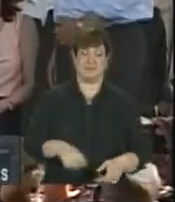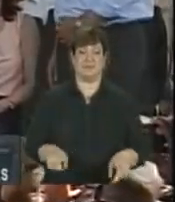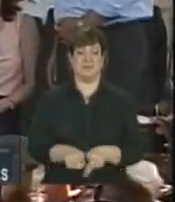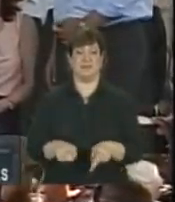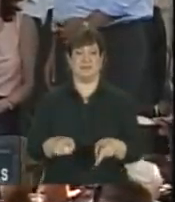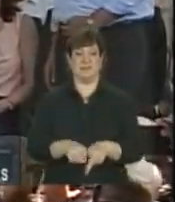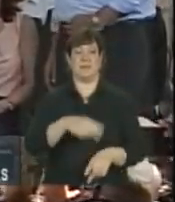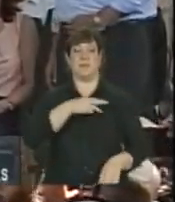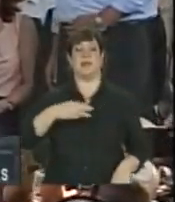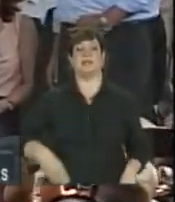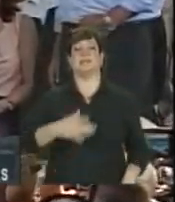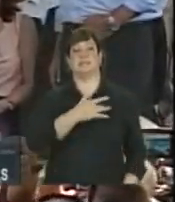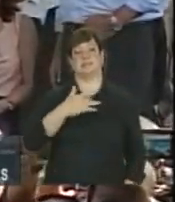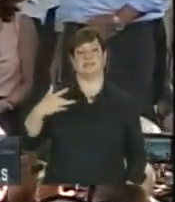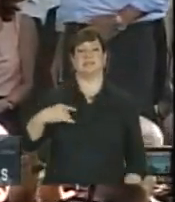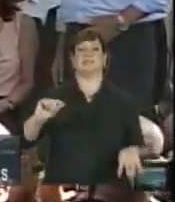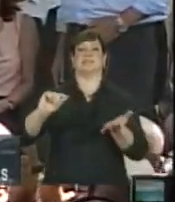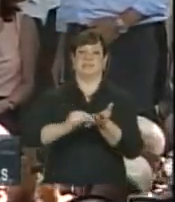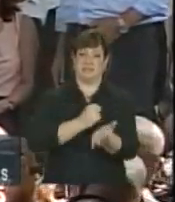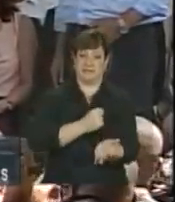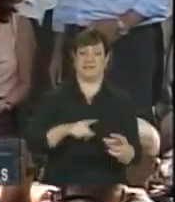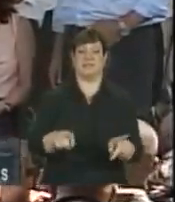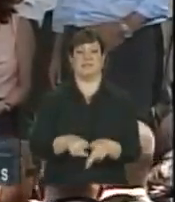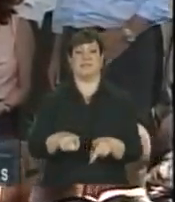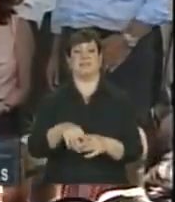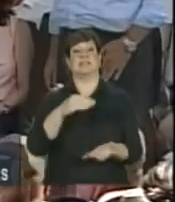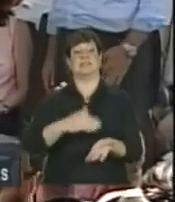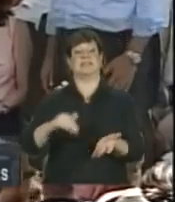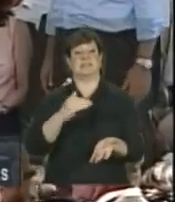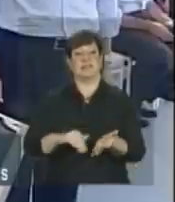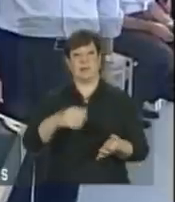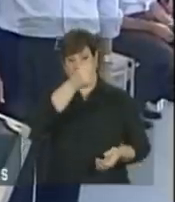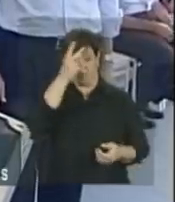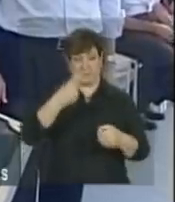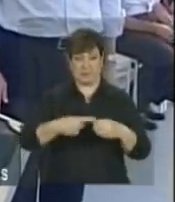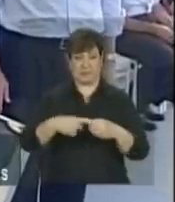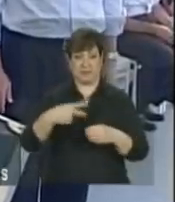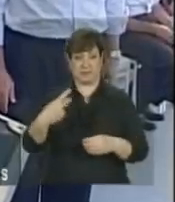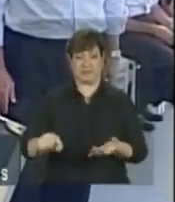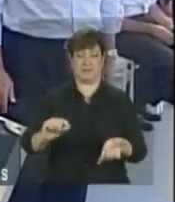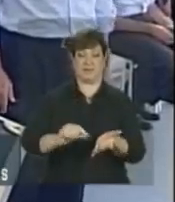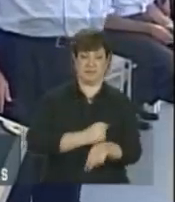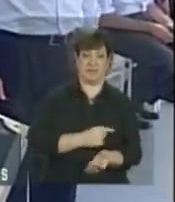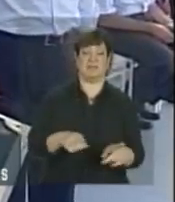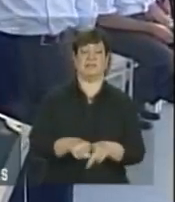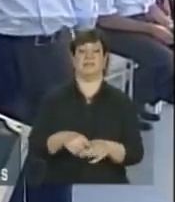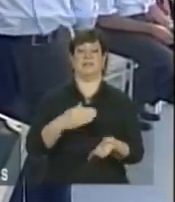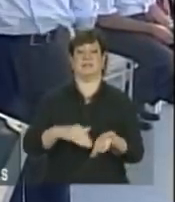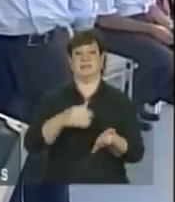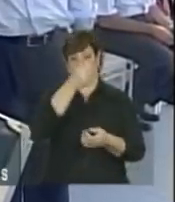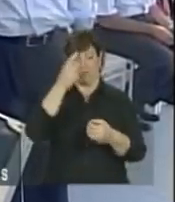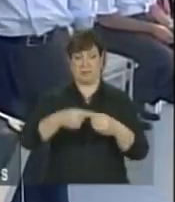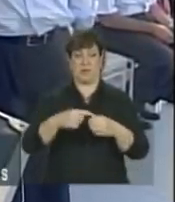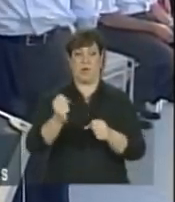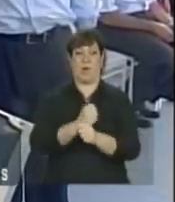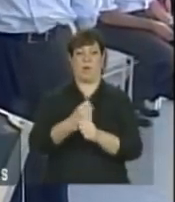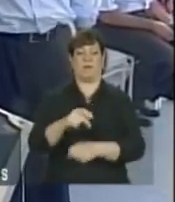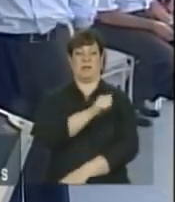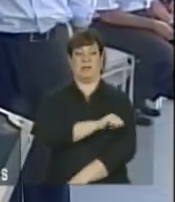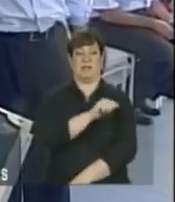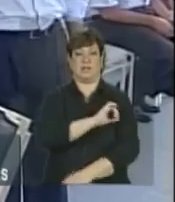Paes, Ministro da Saúde Alexandre Padilha, Secretário Municipal da Saúde do Rio de Janeiro Hans Doma e Secretário Municipal de Obras do